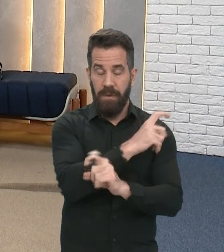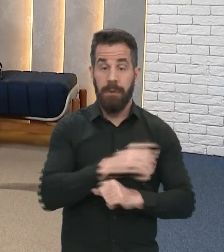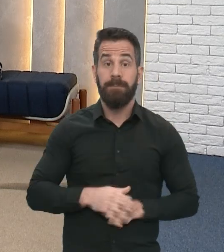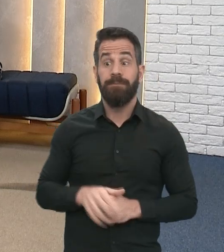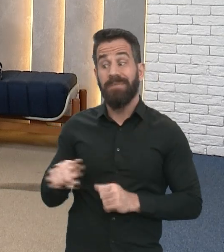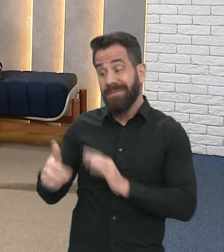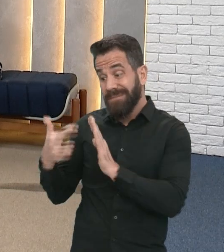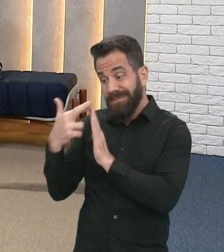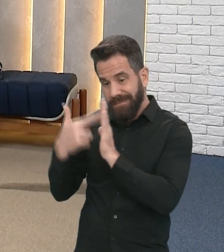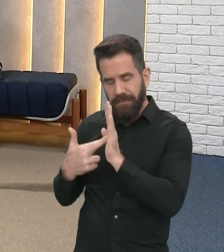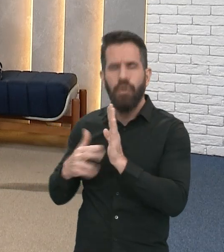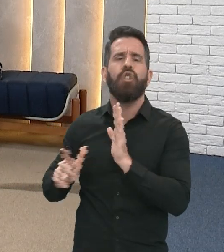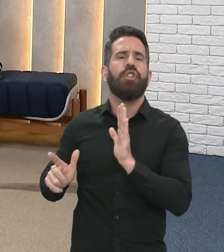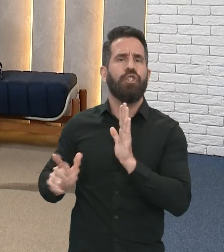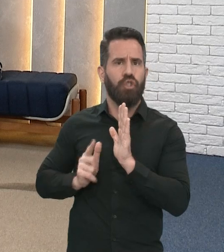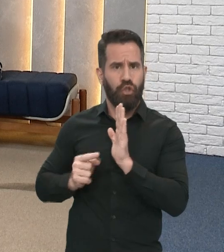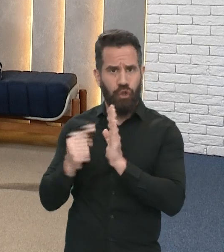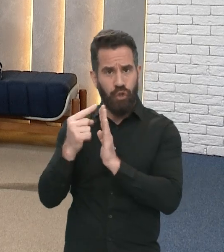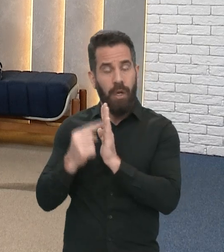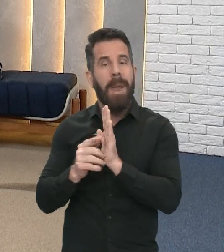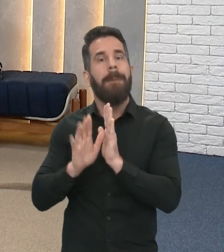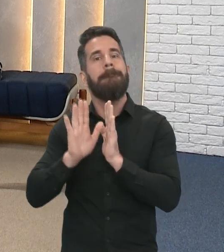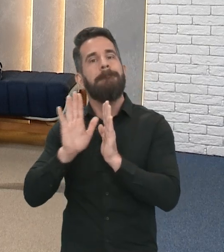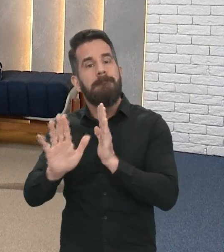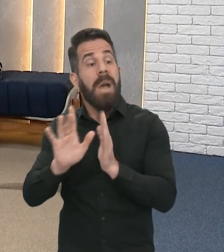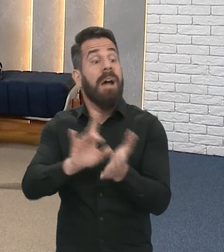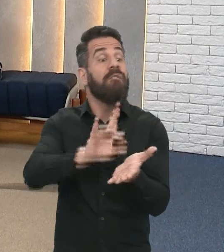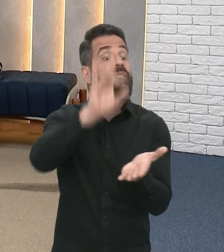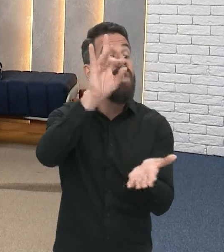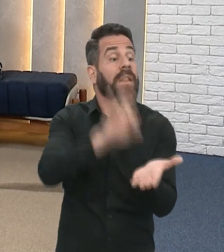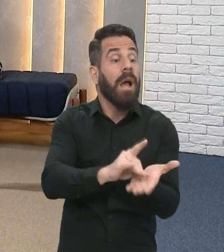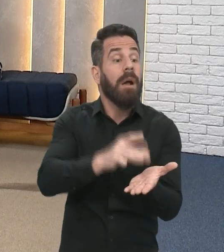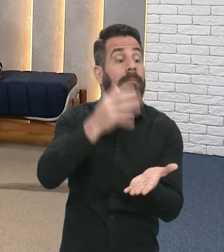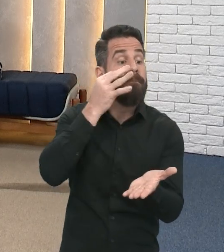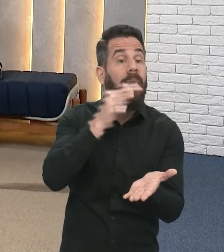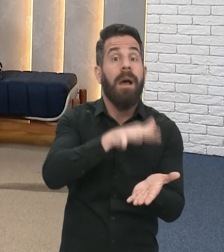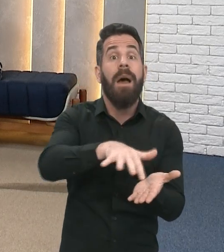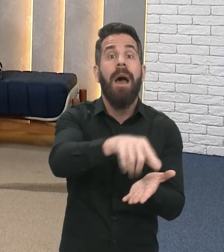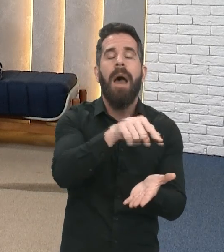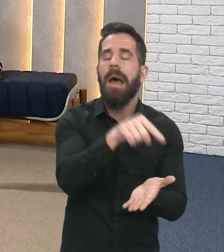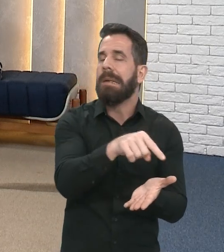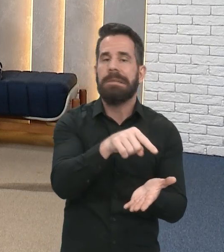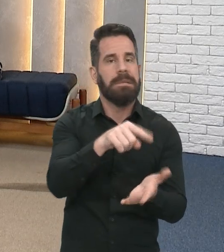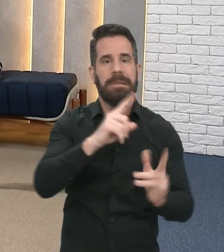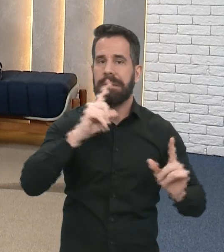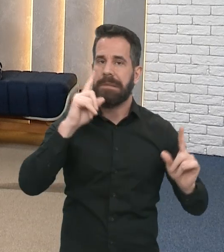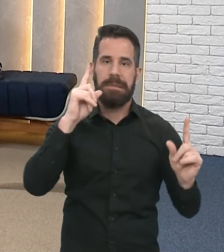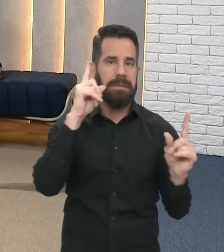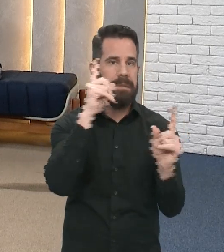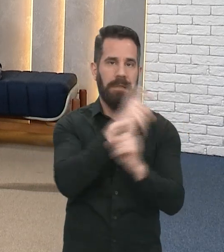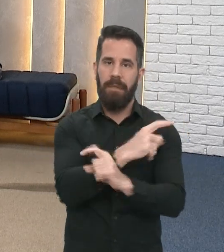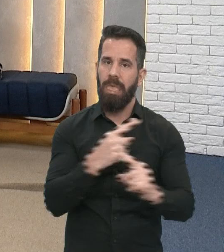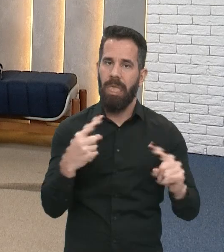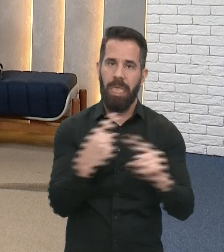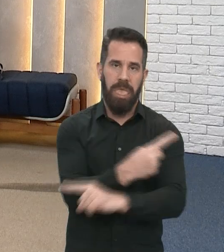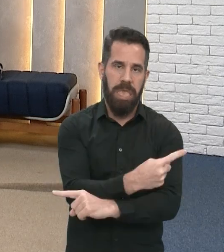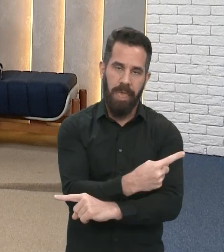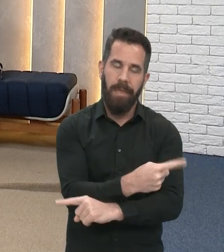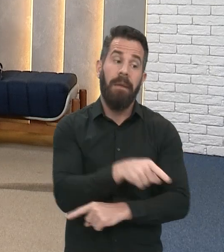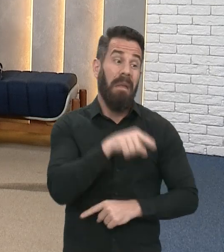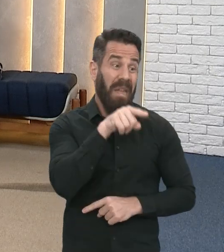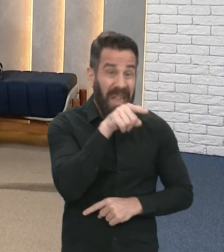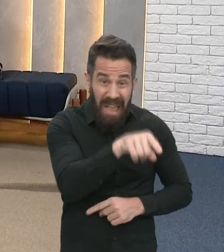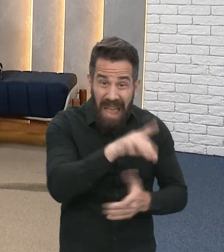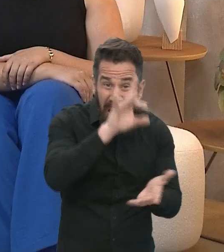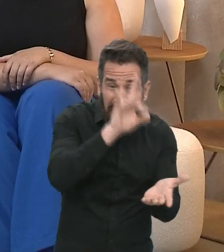existam, elas encontram pouco respaldo na prática. Então, na prática, a gente percebe que as crianças têm acesso à TV,